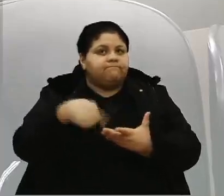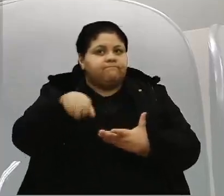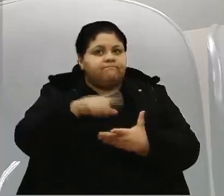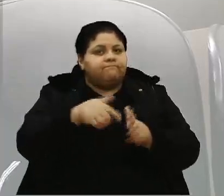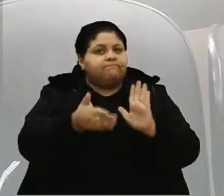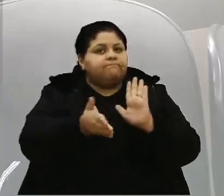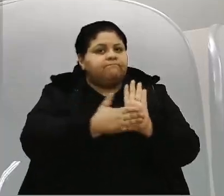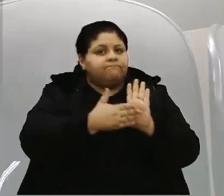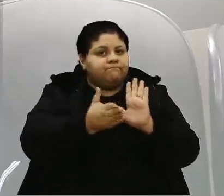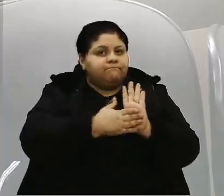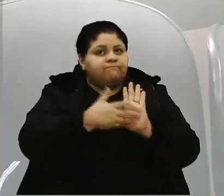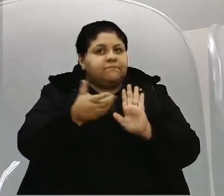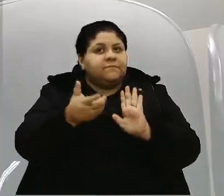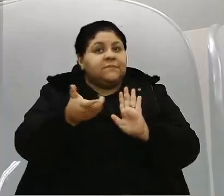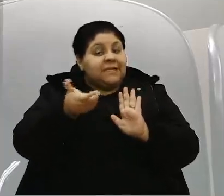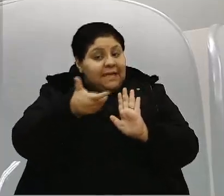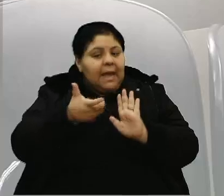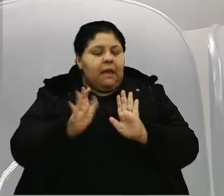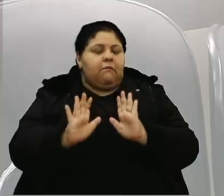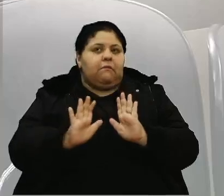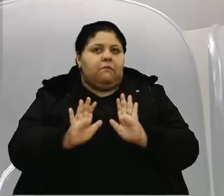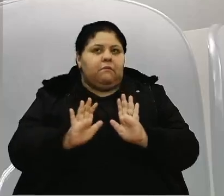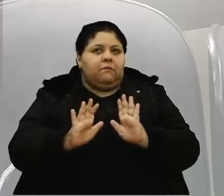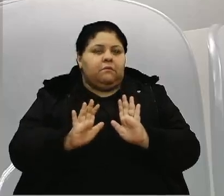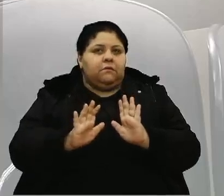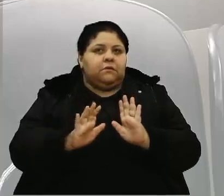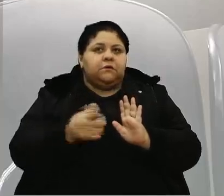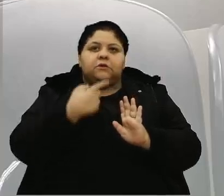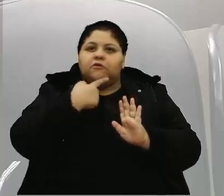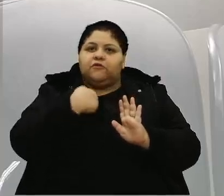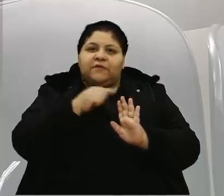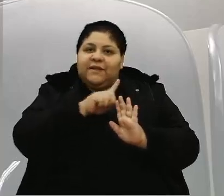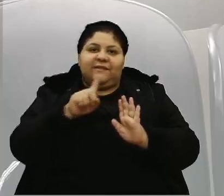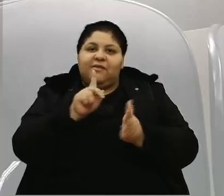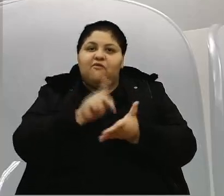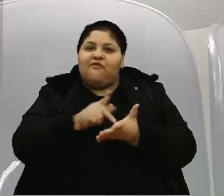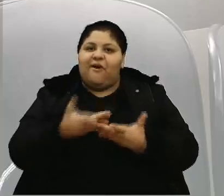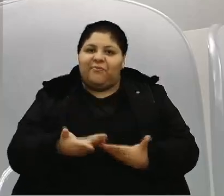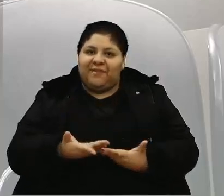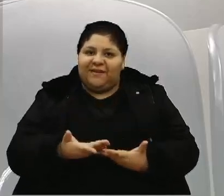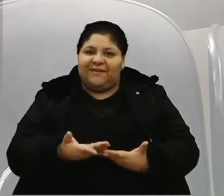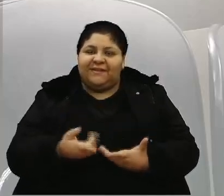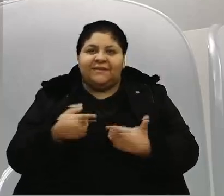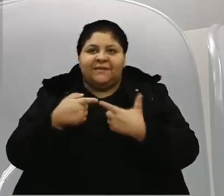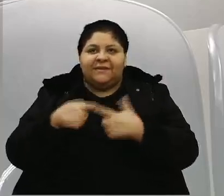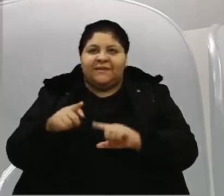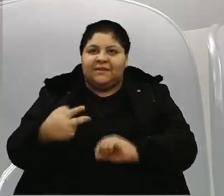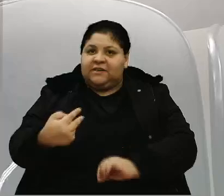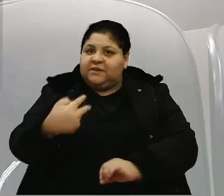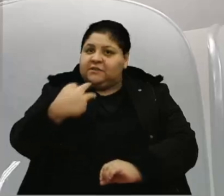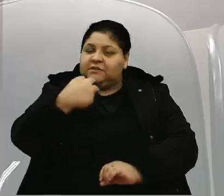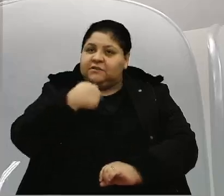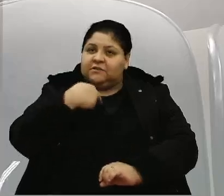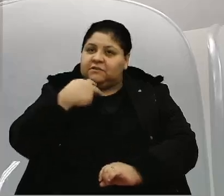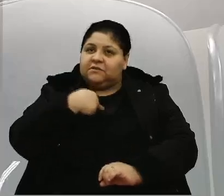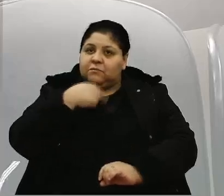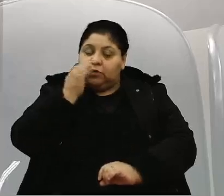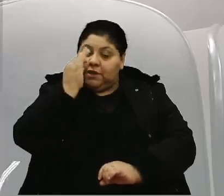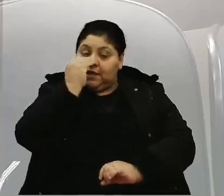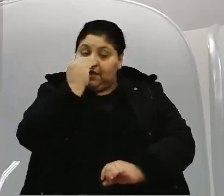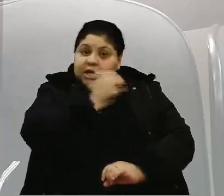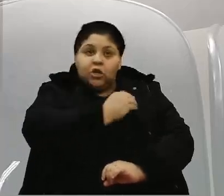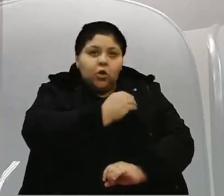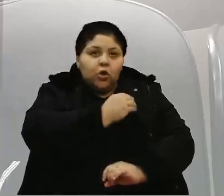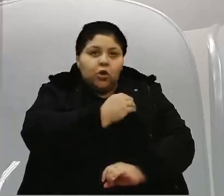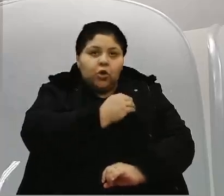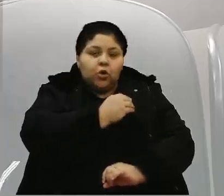e quer, tem vontade. Vontade não falta. Mas não se pode deixar de lado